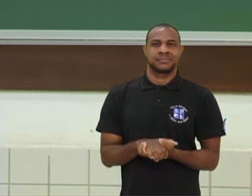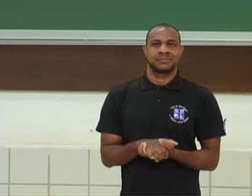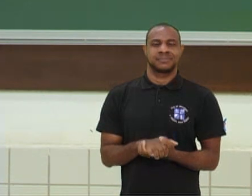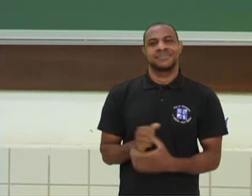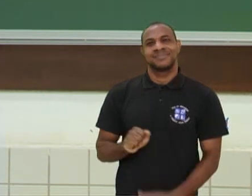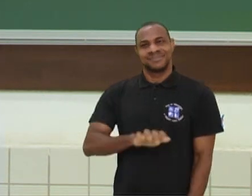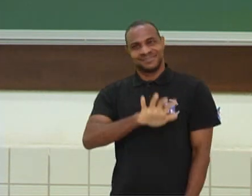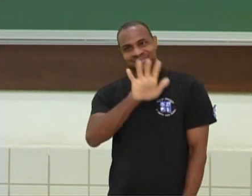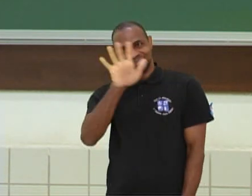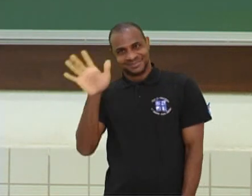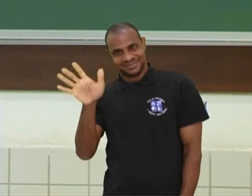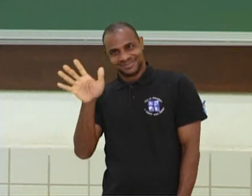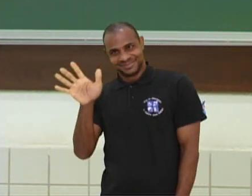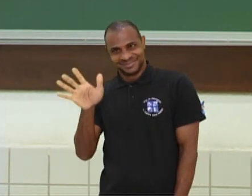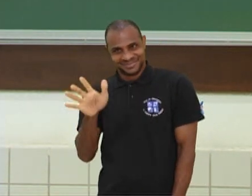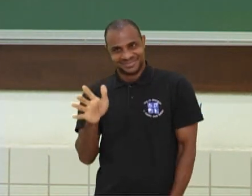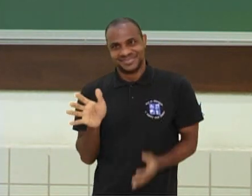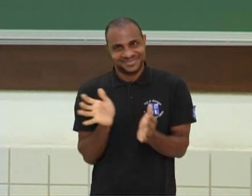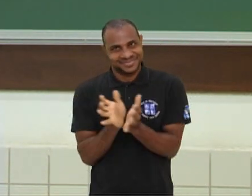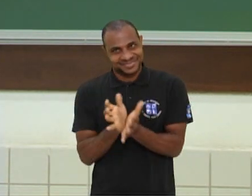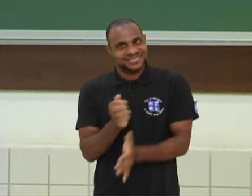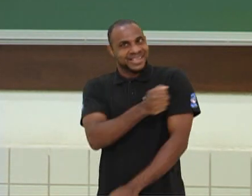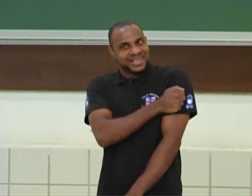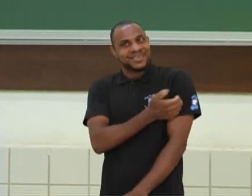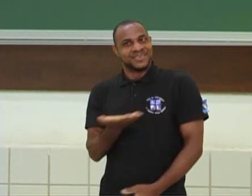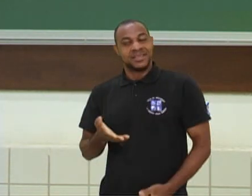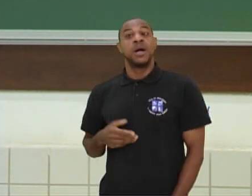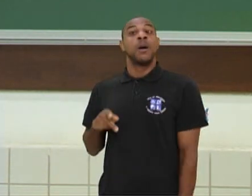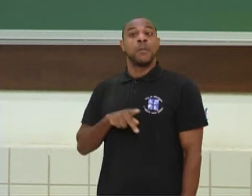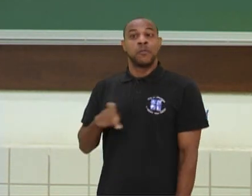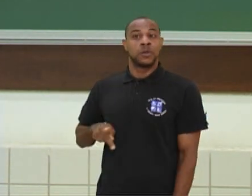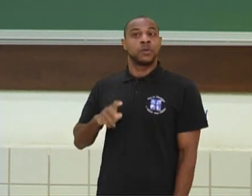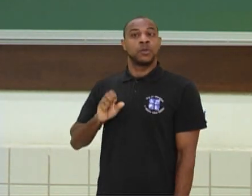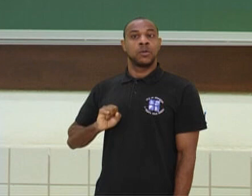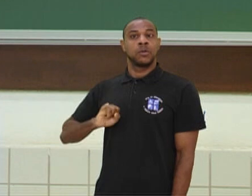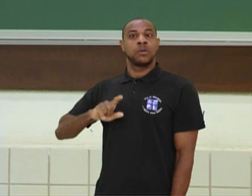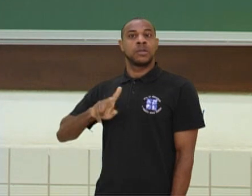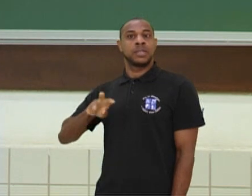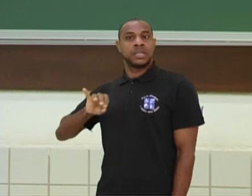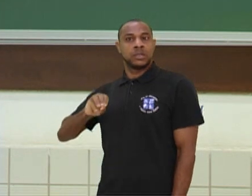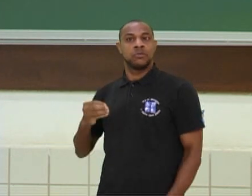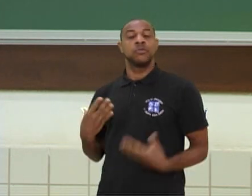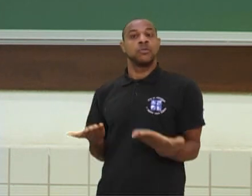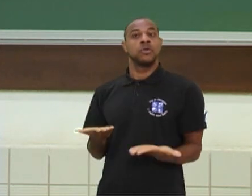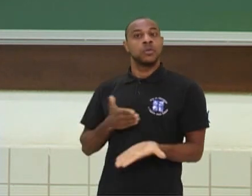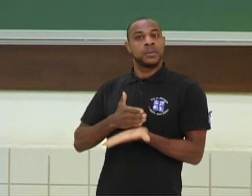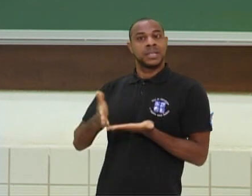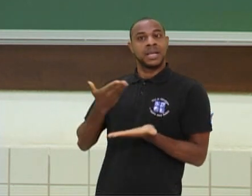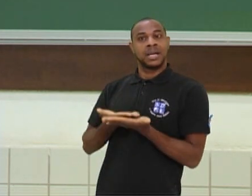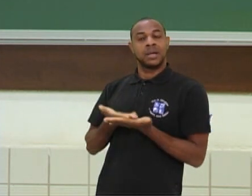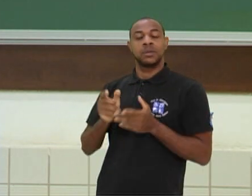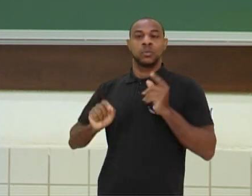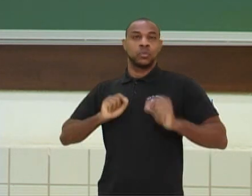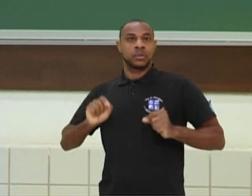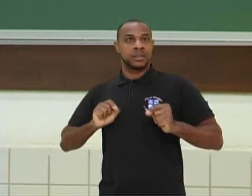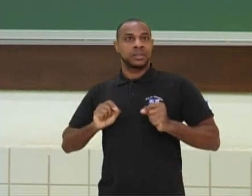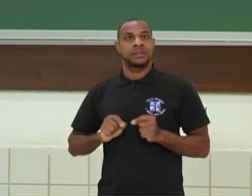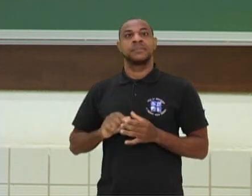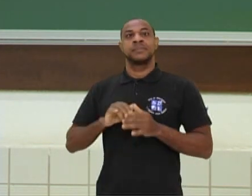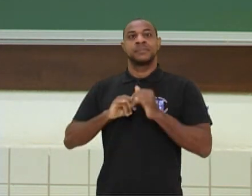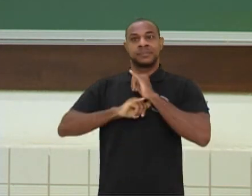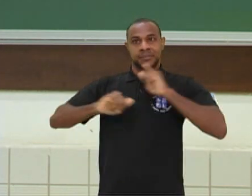Hi everyone, I hope that everything is okay. Eu sou o professor Silvio e nós vamos começar a nossa aula de hoje com um lembrete